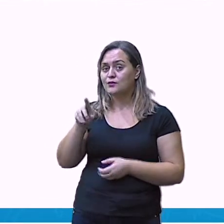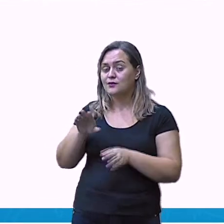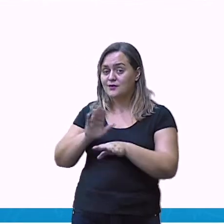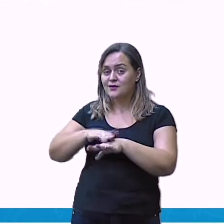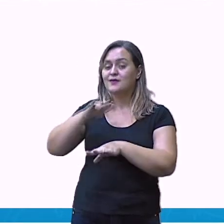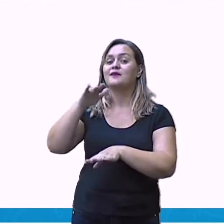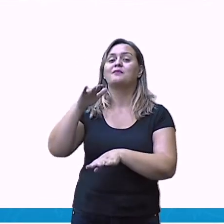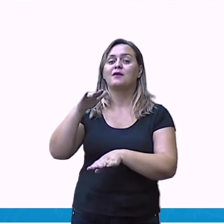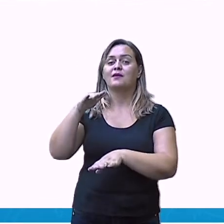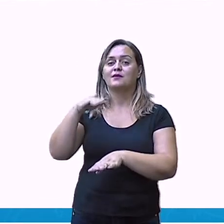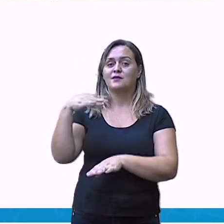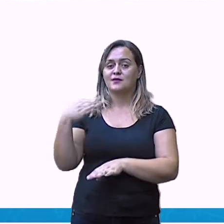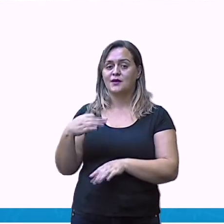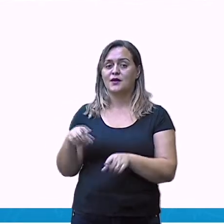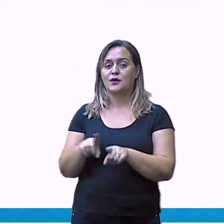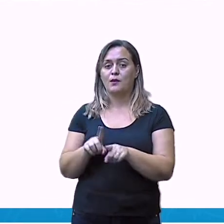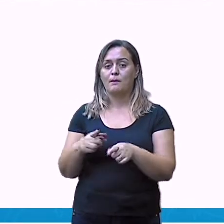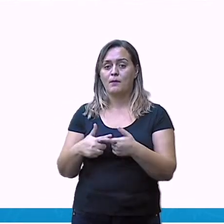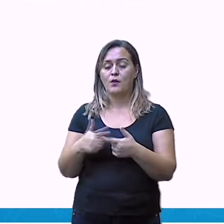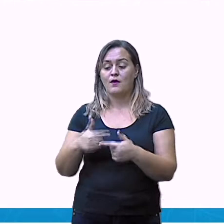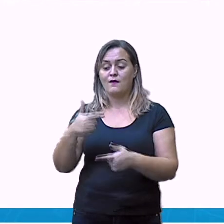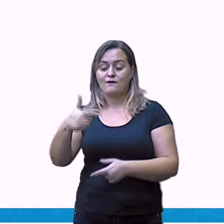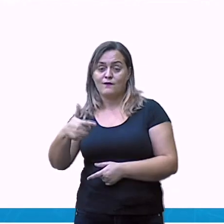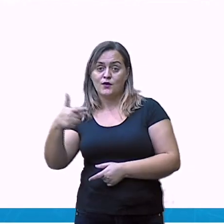no gráfico dos meninos.